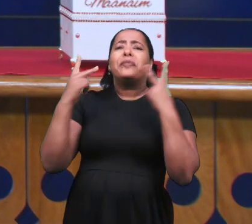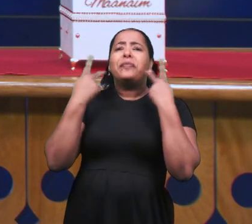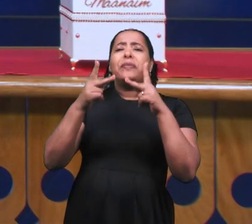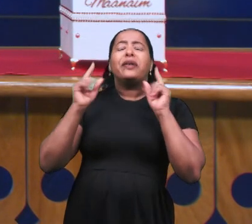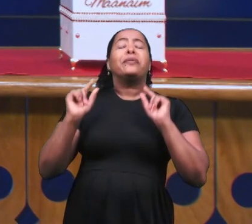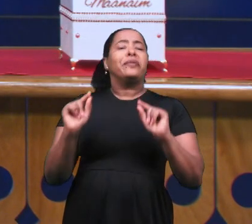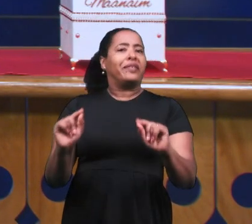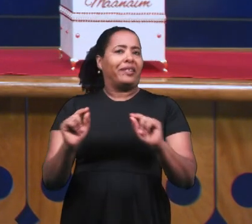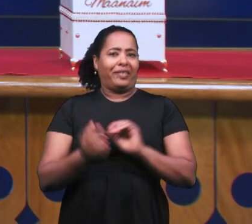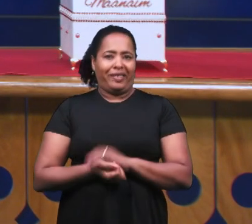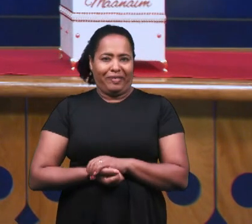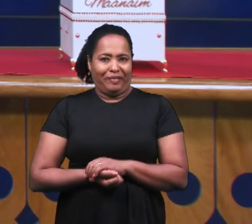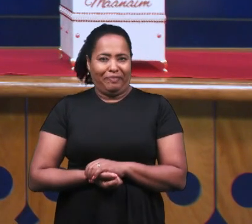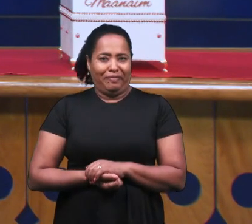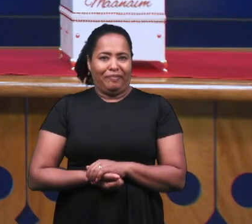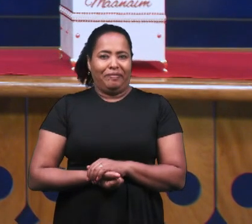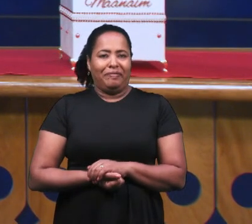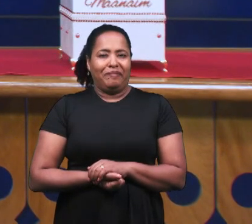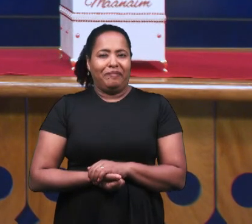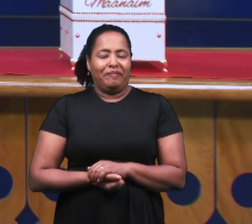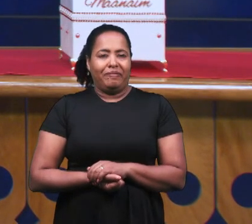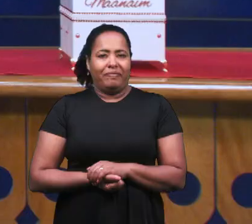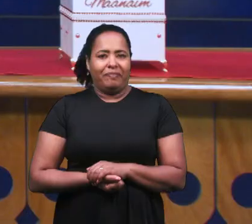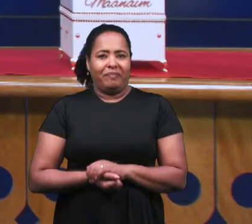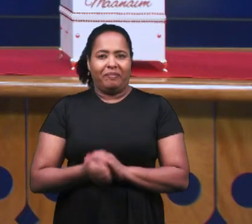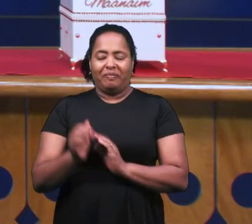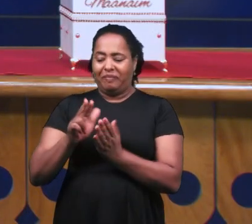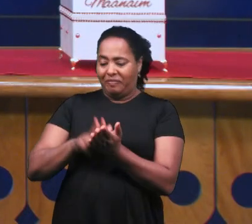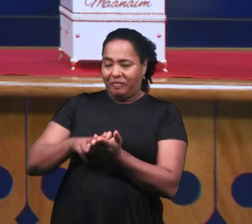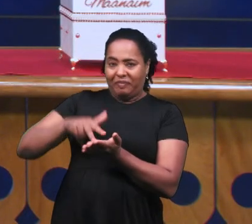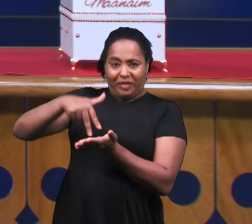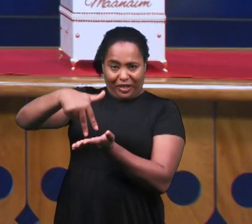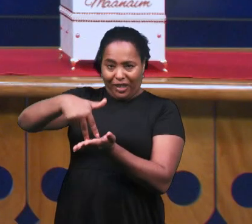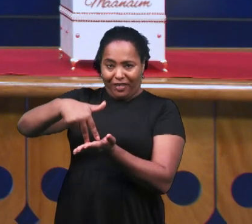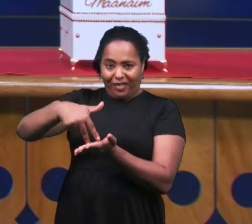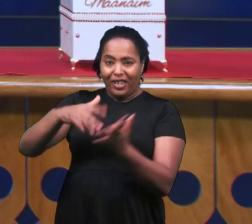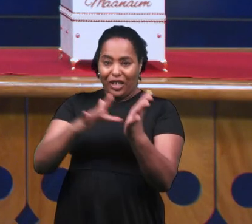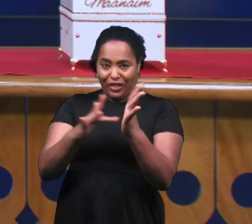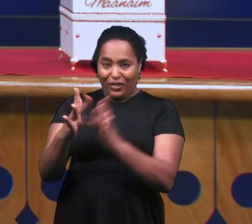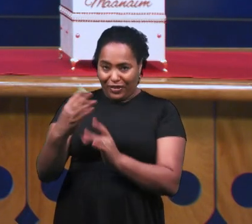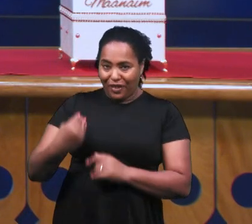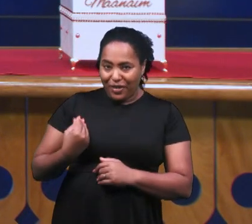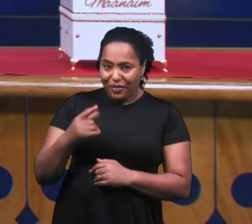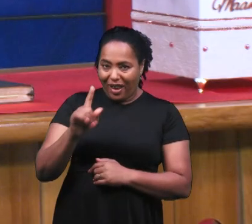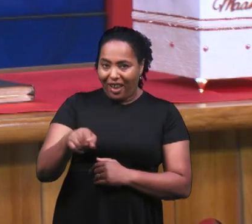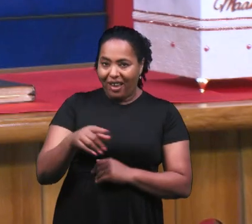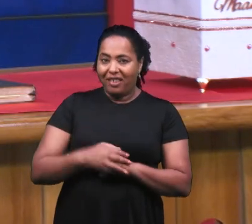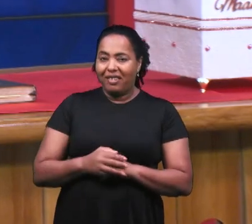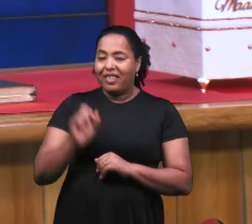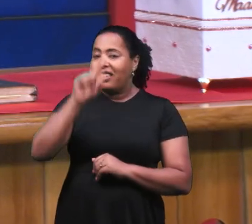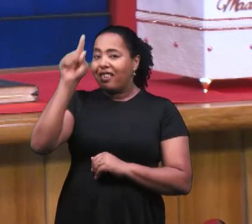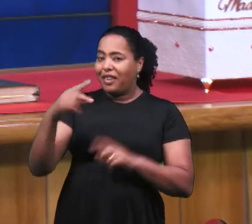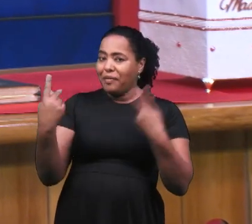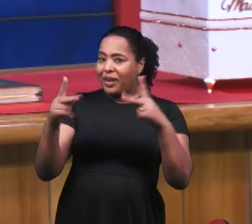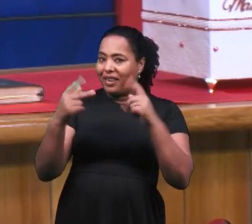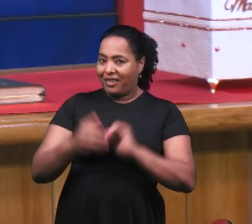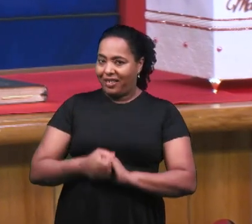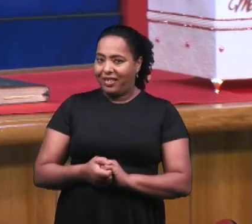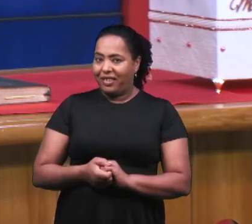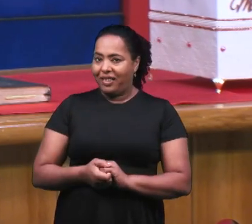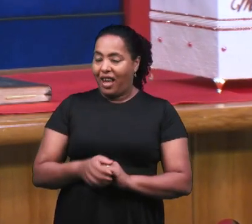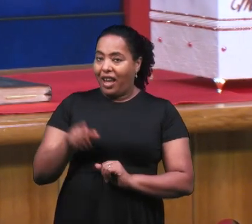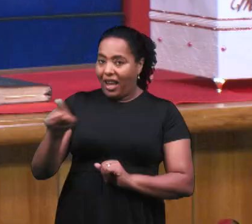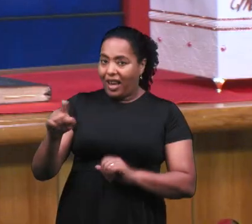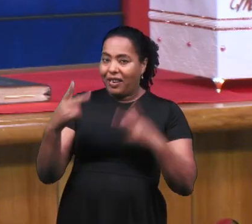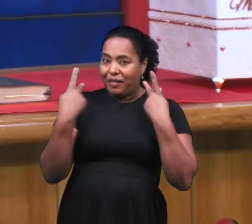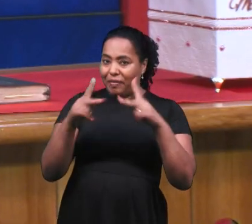pregam? A ressurreição de Jesus, que Jesus está vivo, é isso? Quem que está pregando que Jesus está vivo? Ele, para pregar que Jesus está vivo, ele